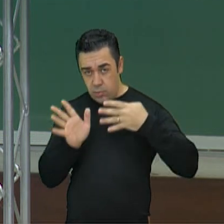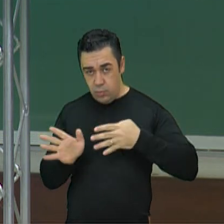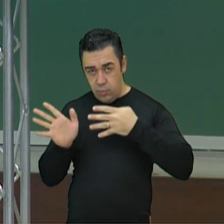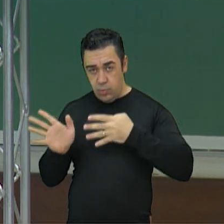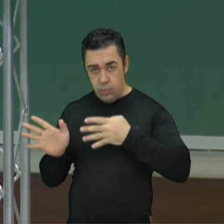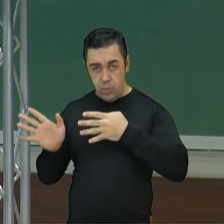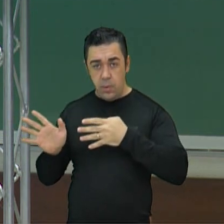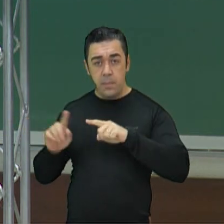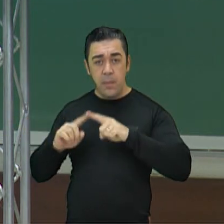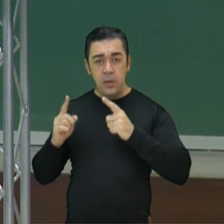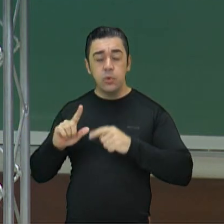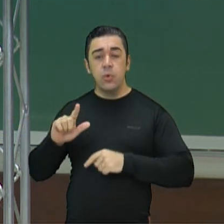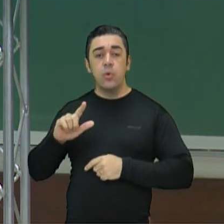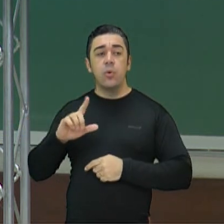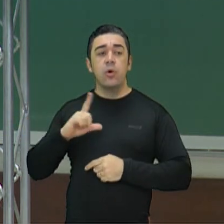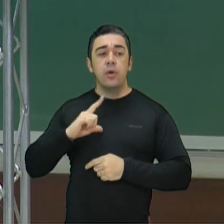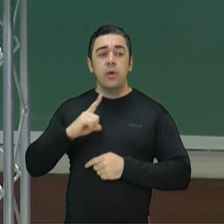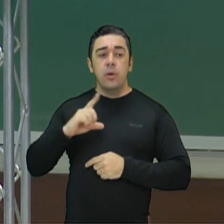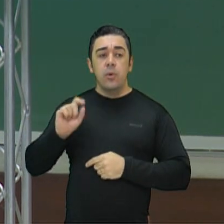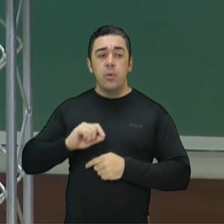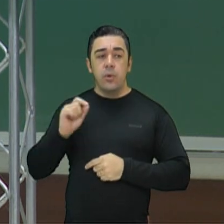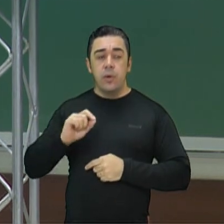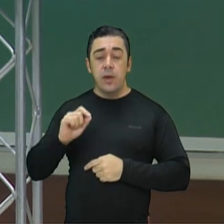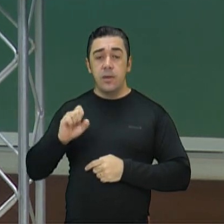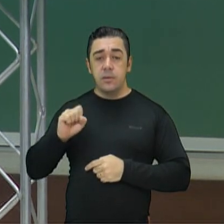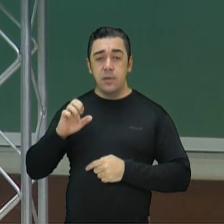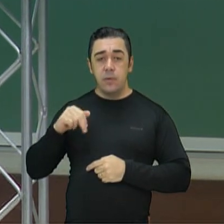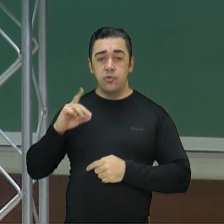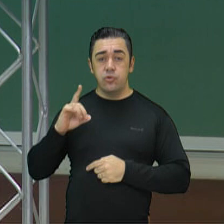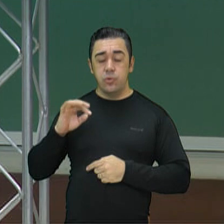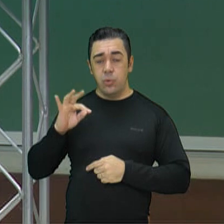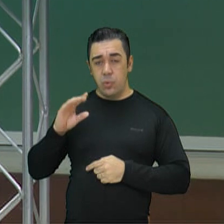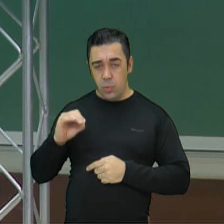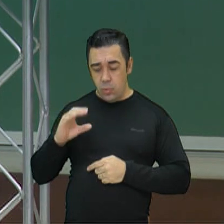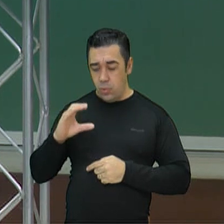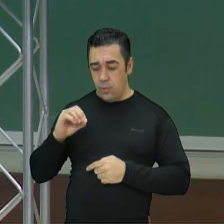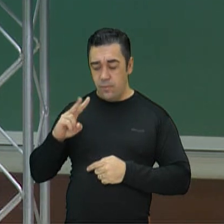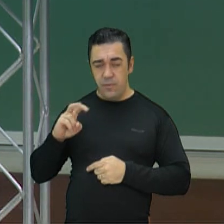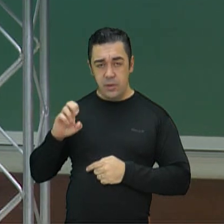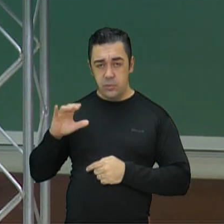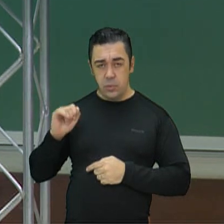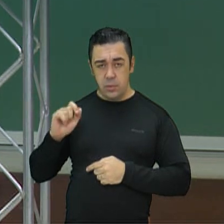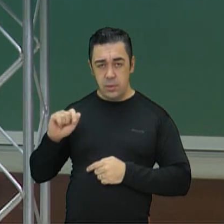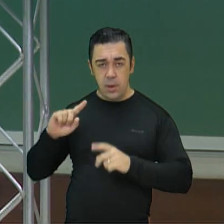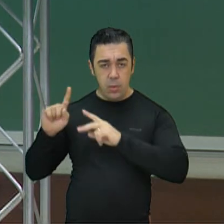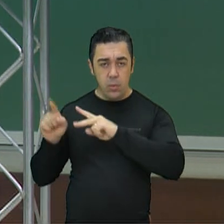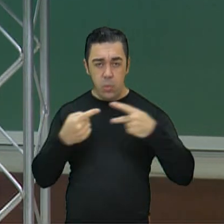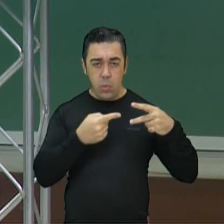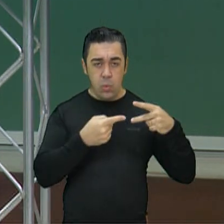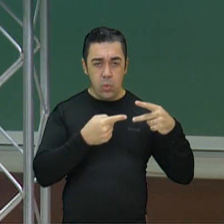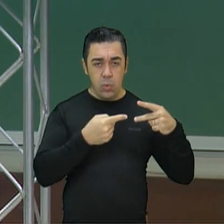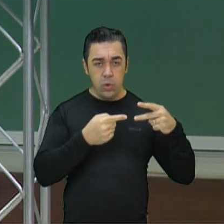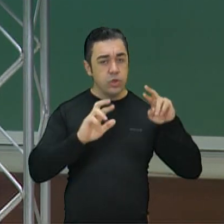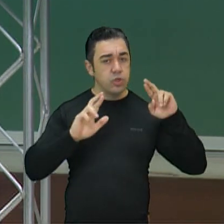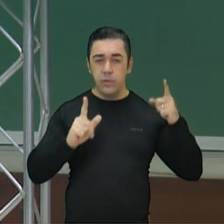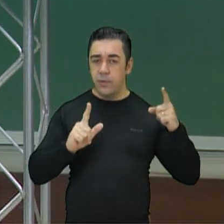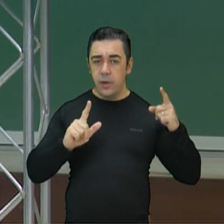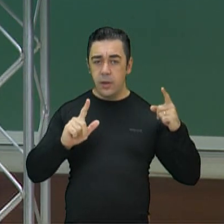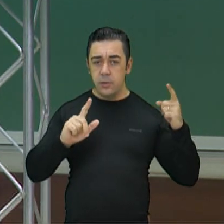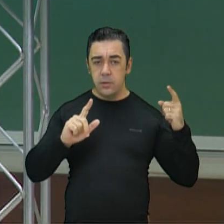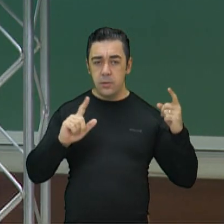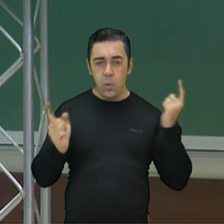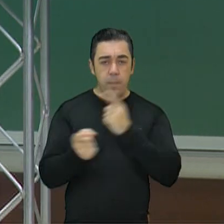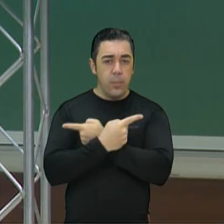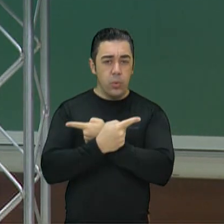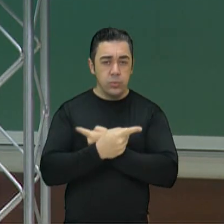nossos estudos em circuito elétrico, sempre o sentido convencional, né? O sentido